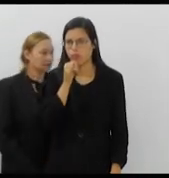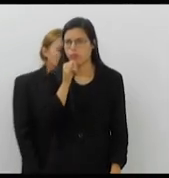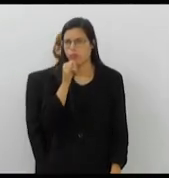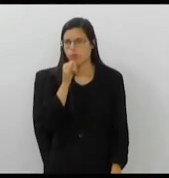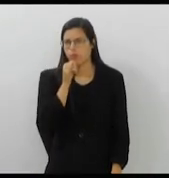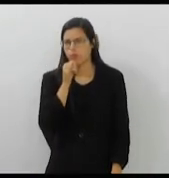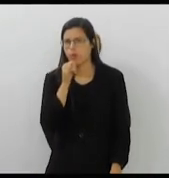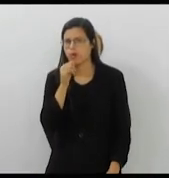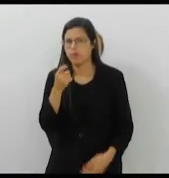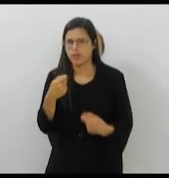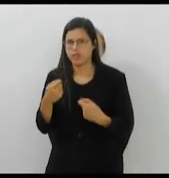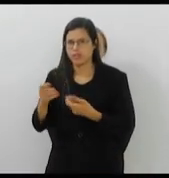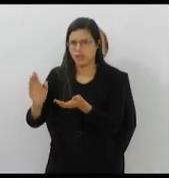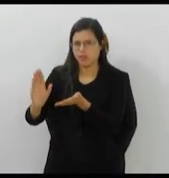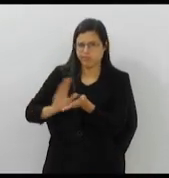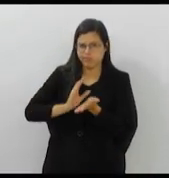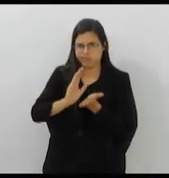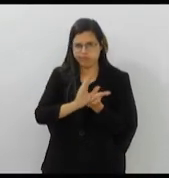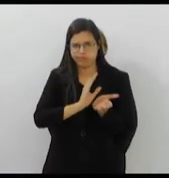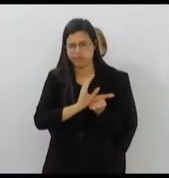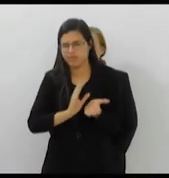a receber.